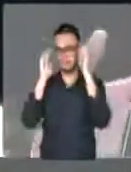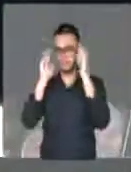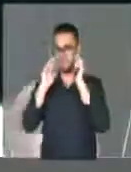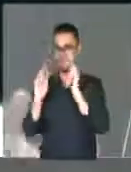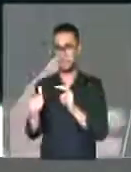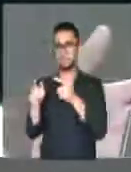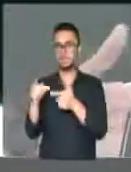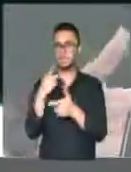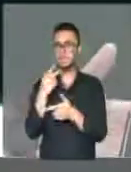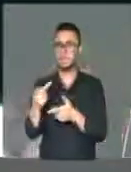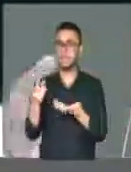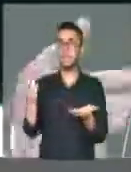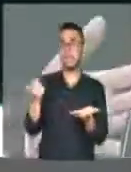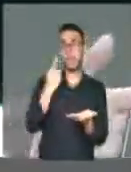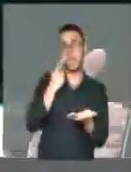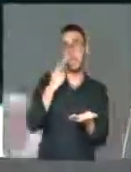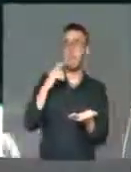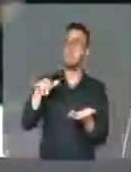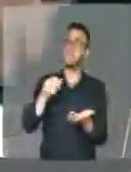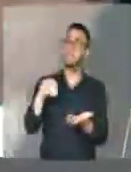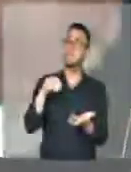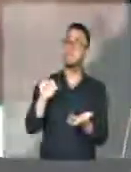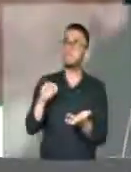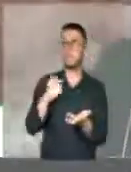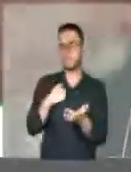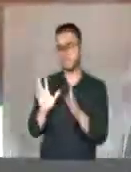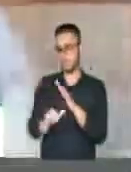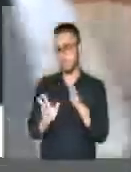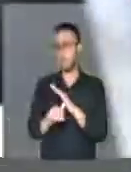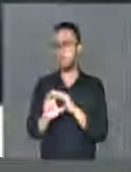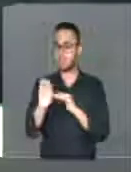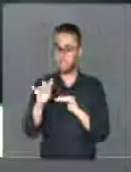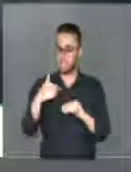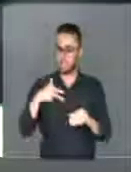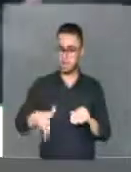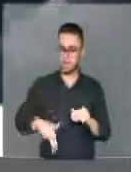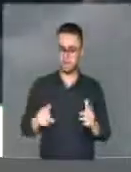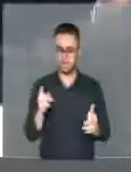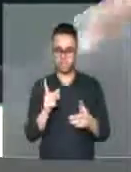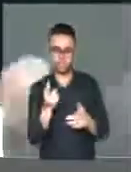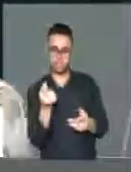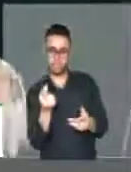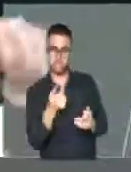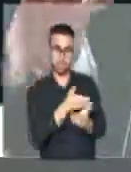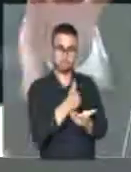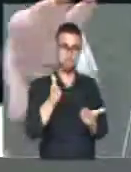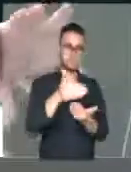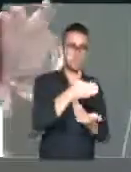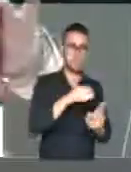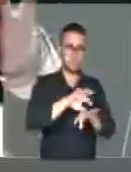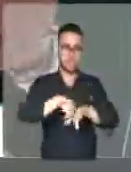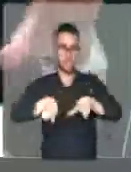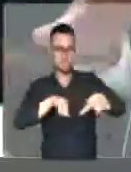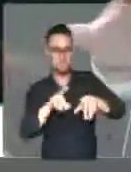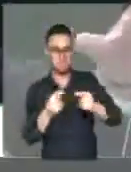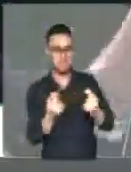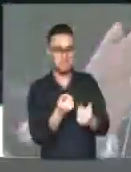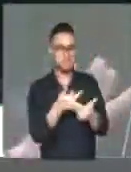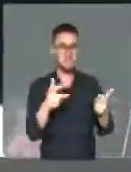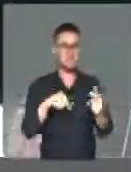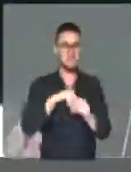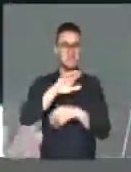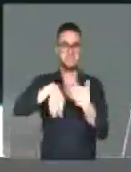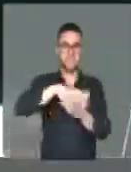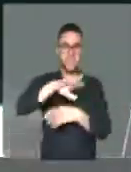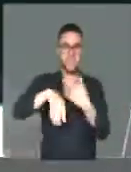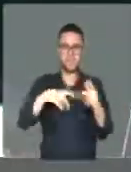e falou, olha, Janot, eu sou ladrão, eu roubei, eu desviei dinheiro aqui, desviei dinheiro ali, fiz uma